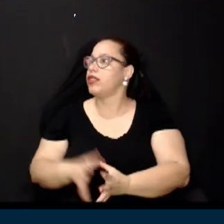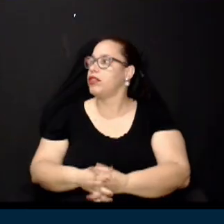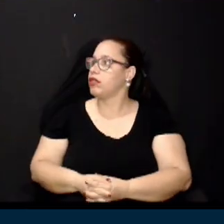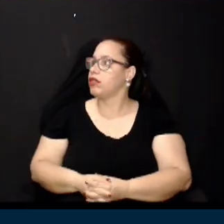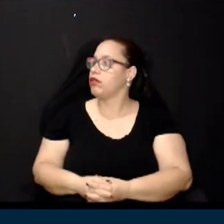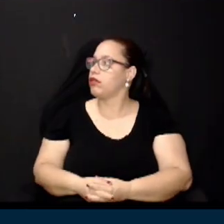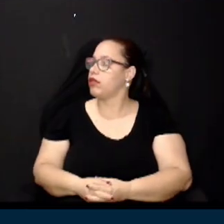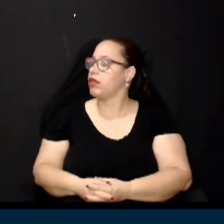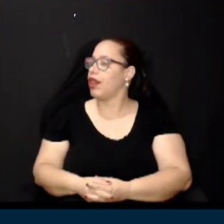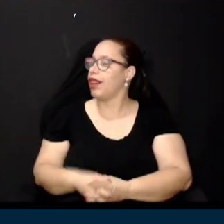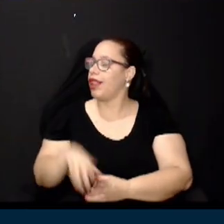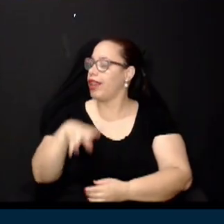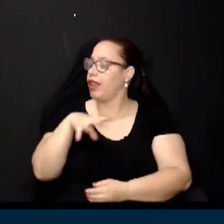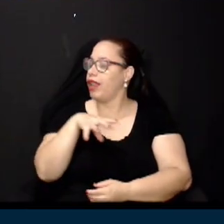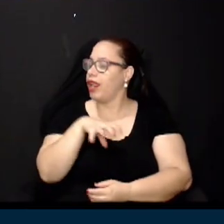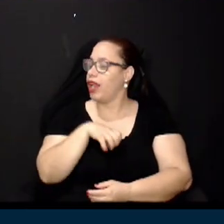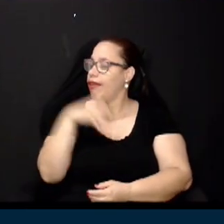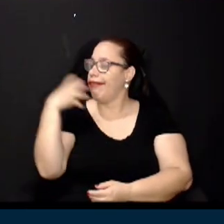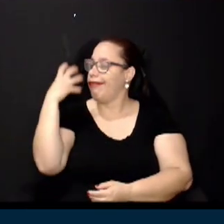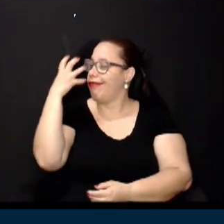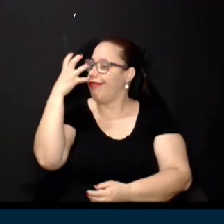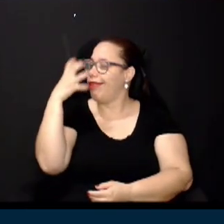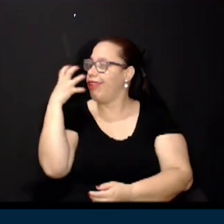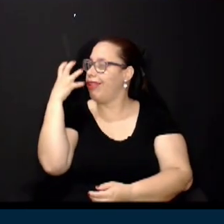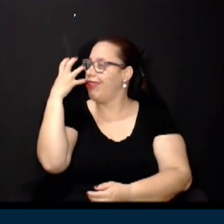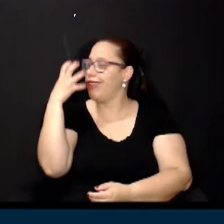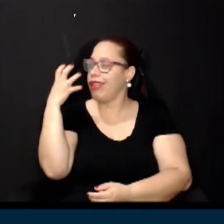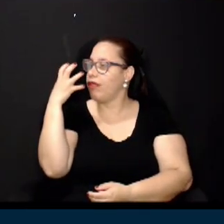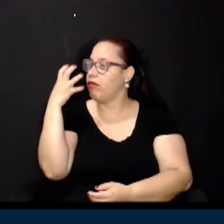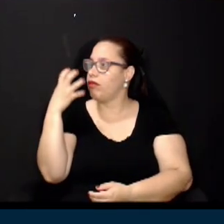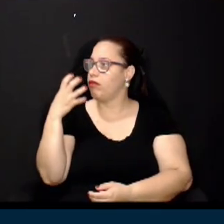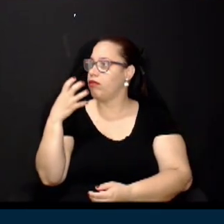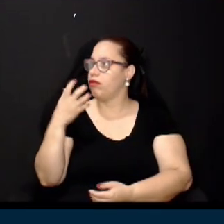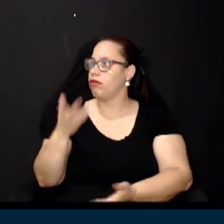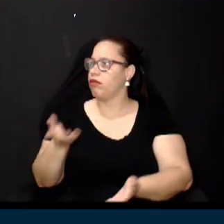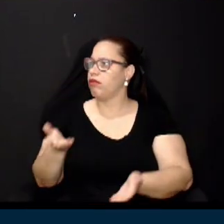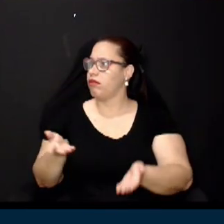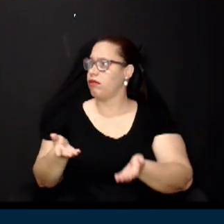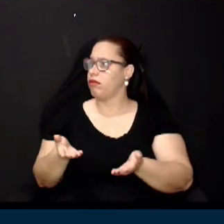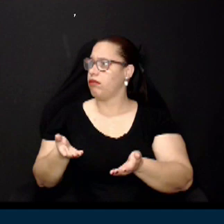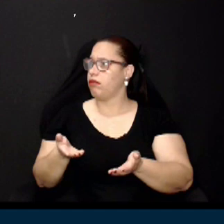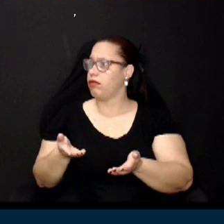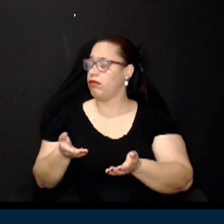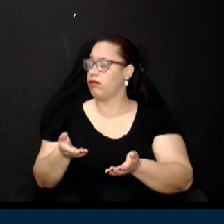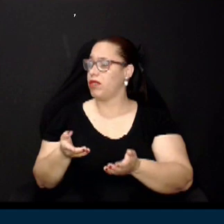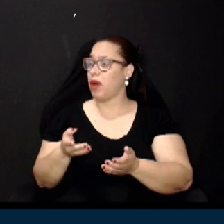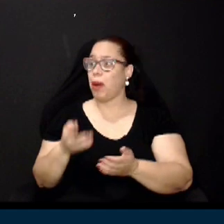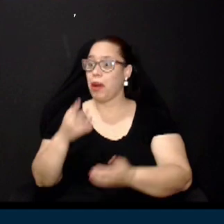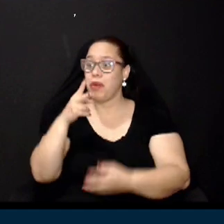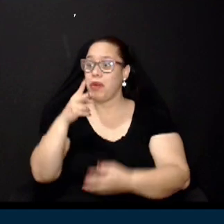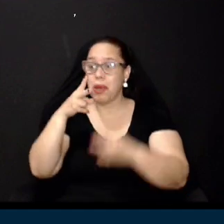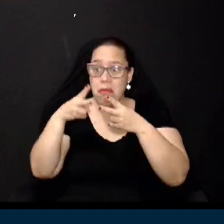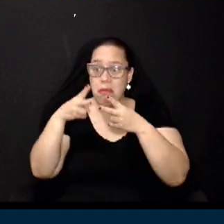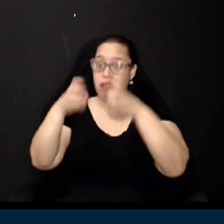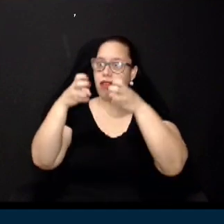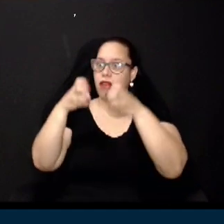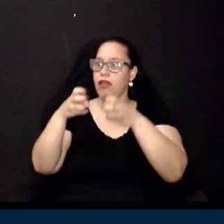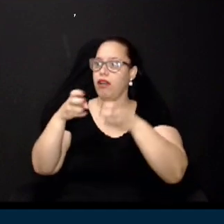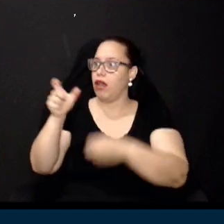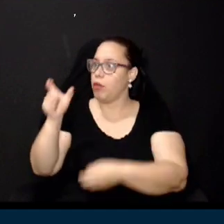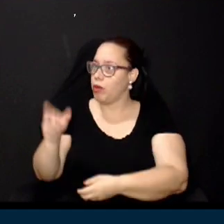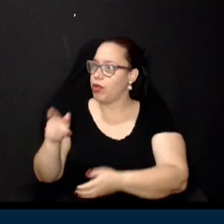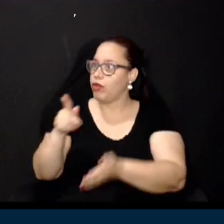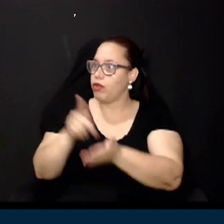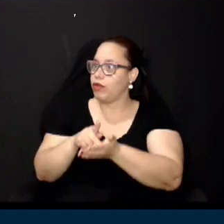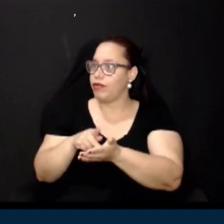paixão, aquela coisa do início acaba não deixando que você veja coisas que as